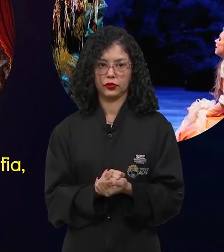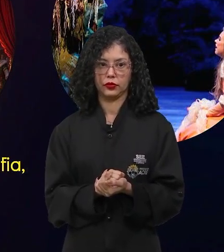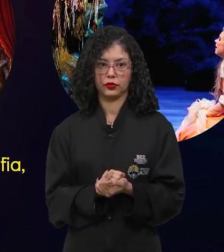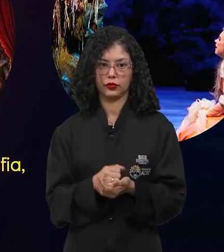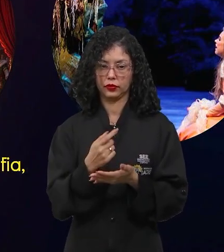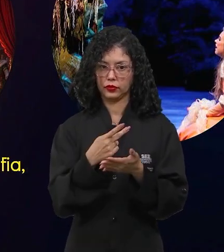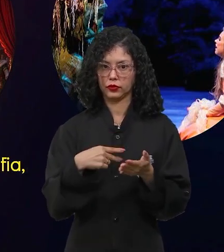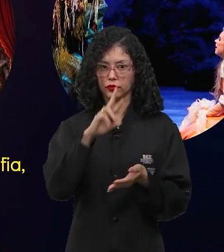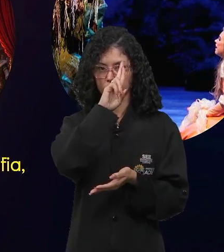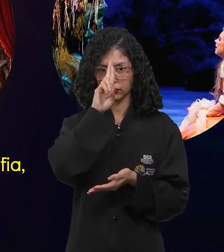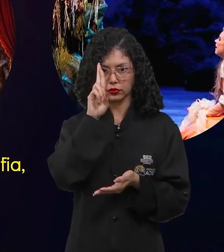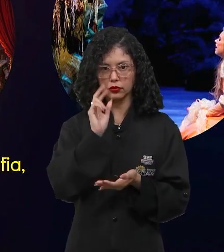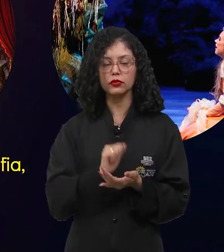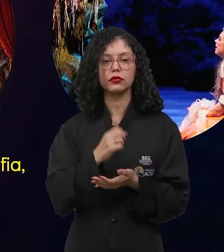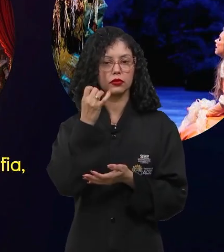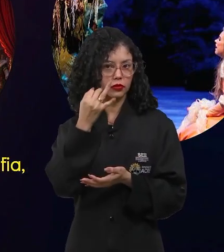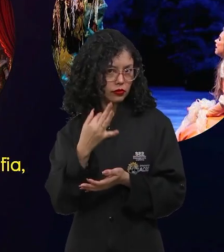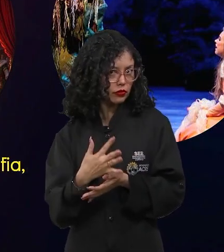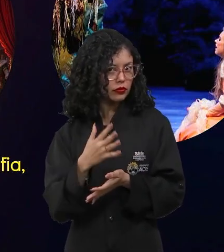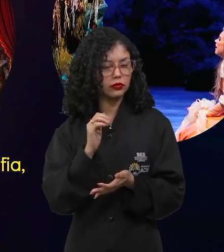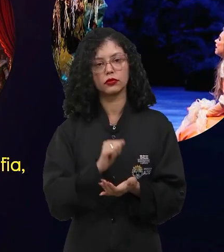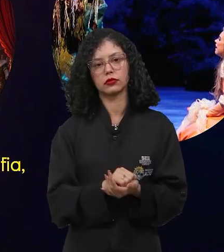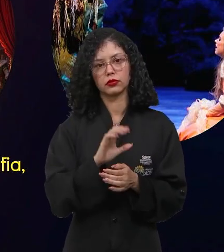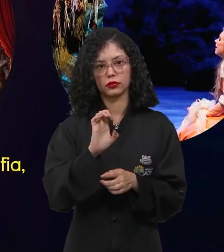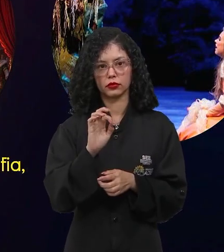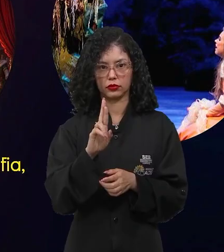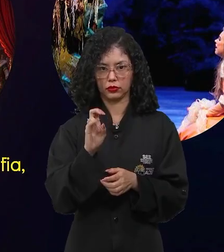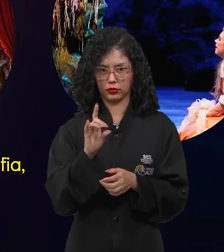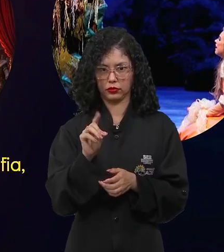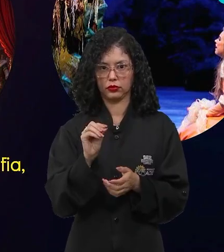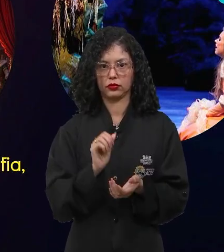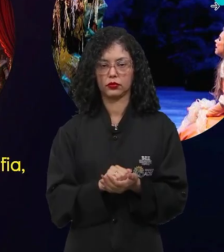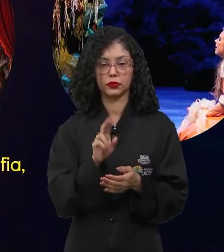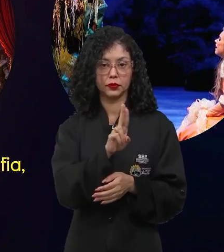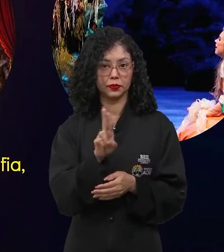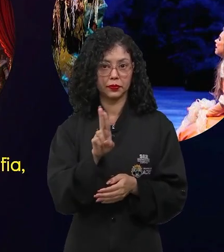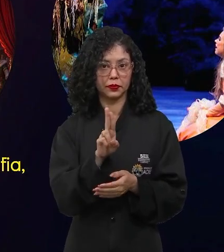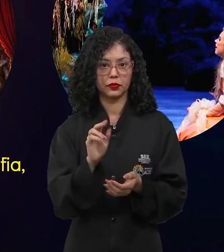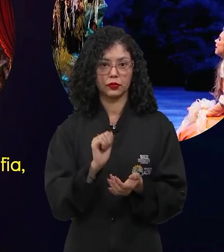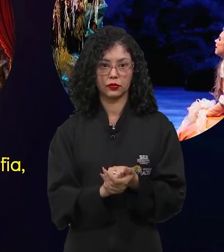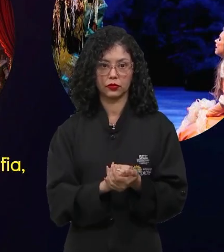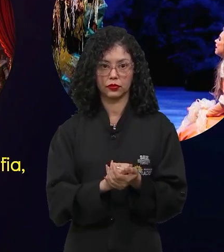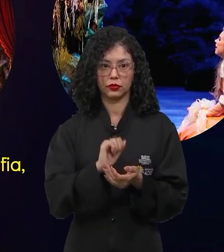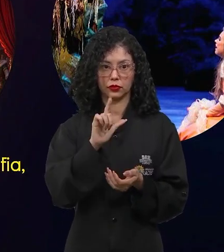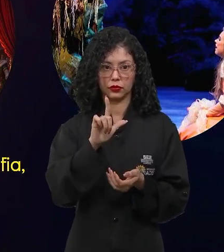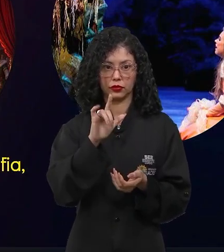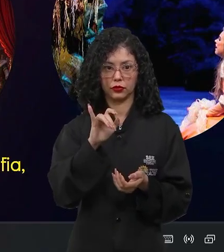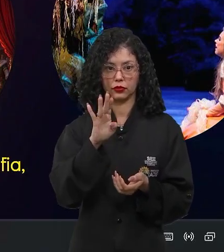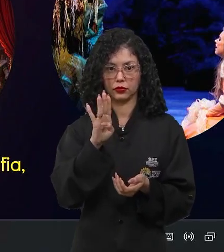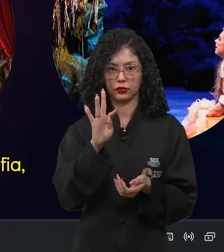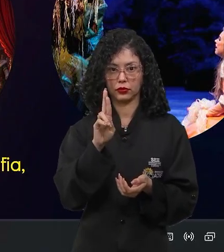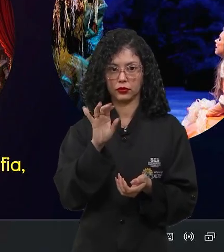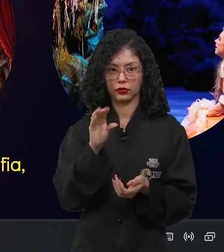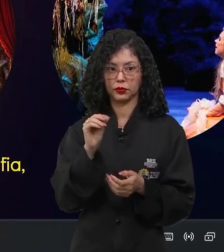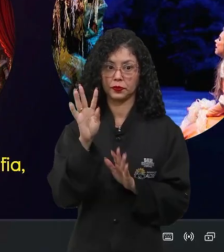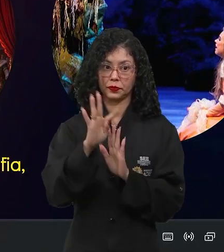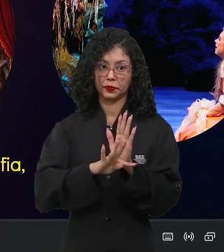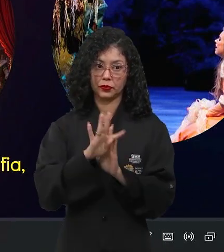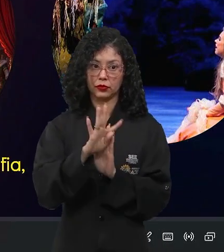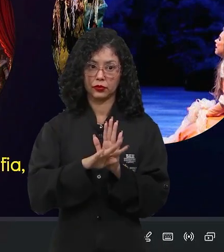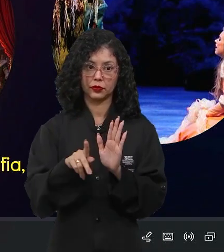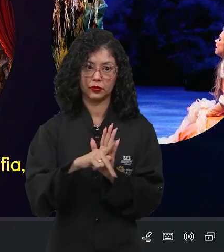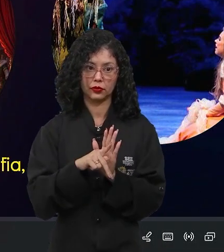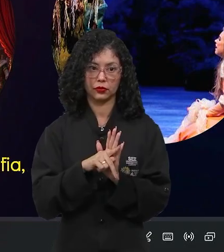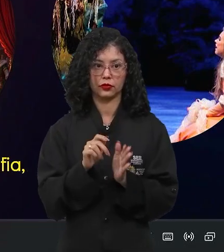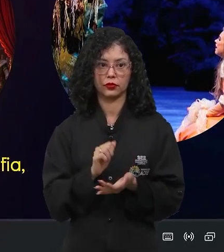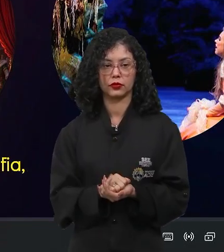da história que está sendo contada, o enredo. Então, ele é chamado de libreto, que é a parte textual da